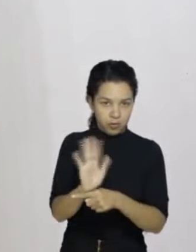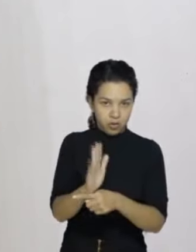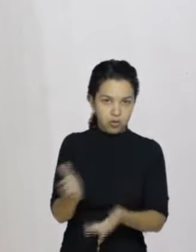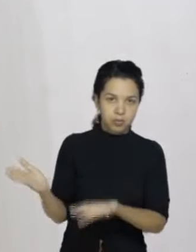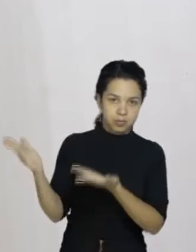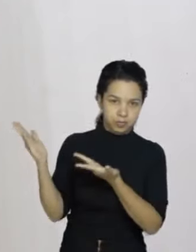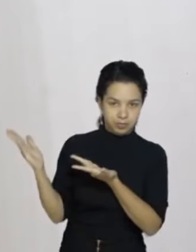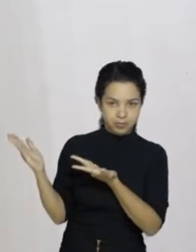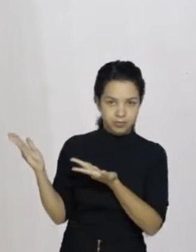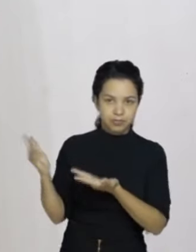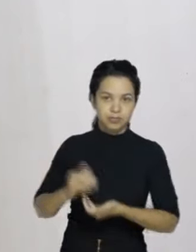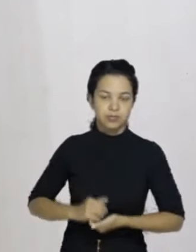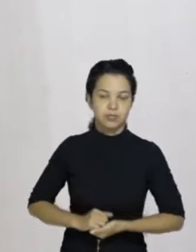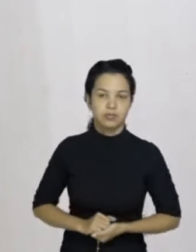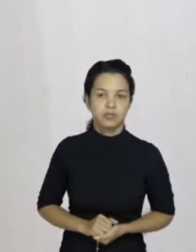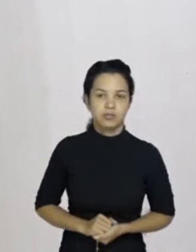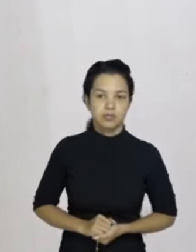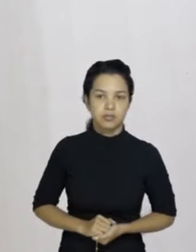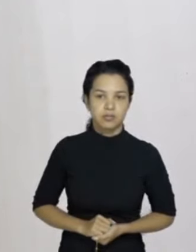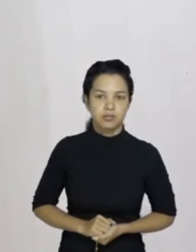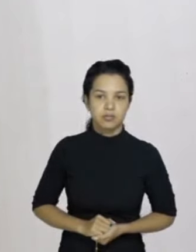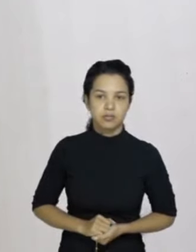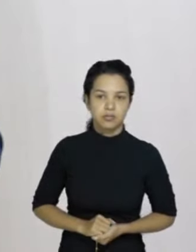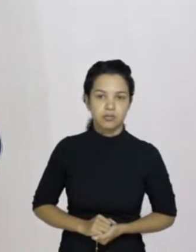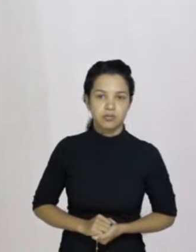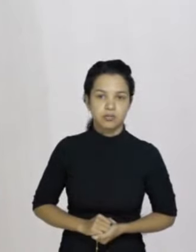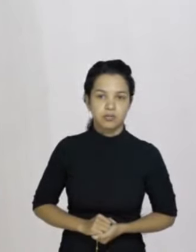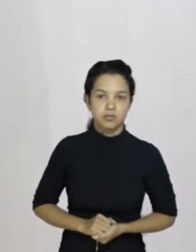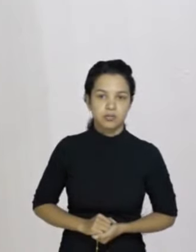a gente iniciar os trabalhos aqui por favor